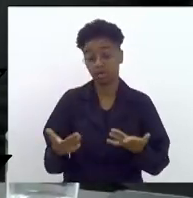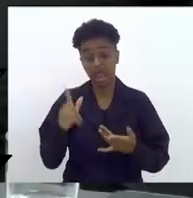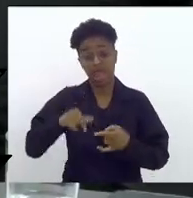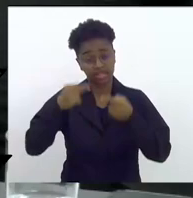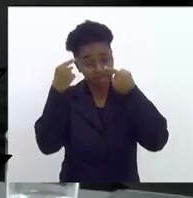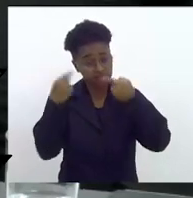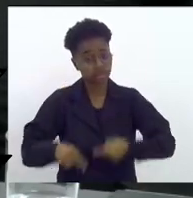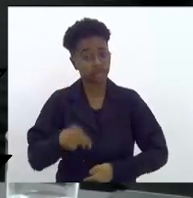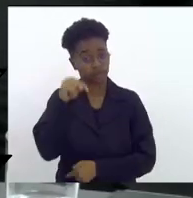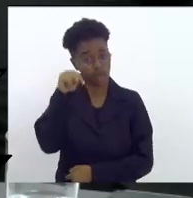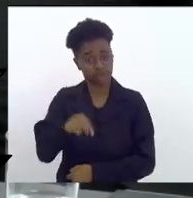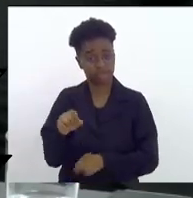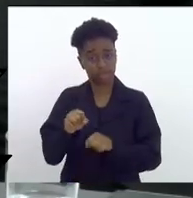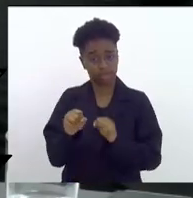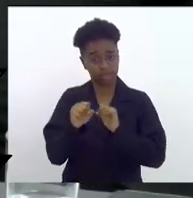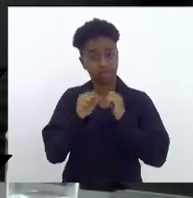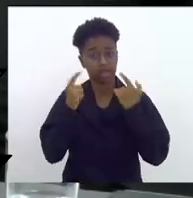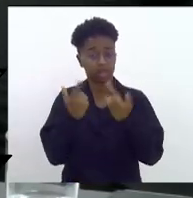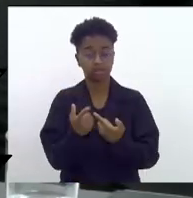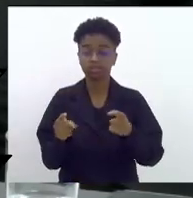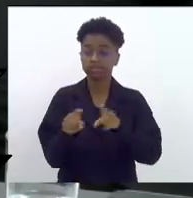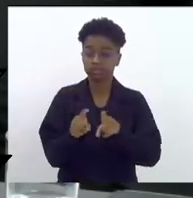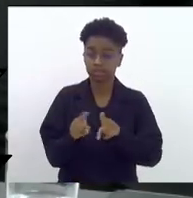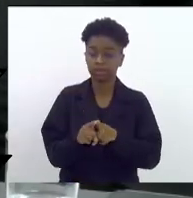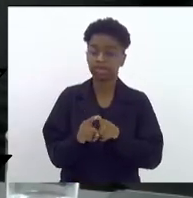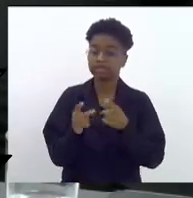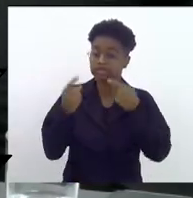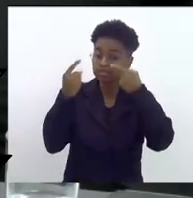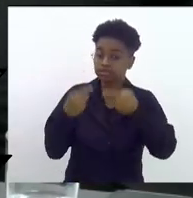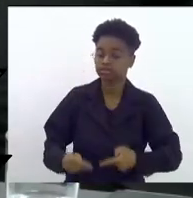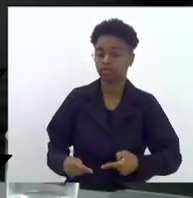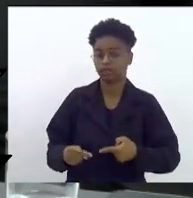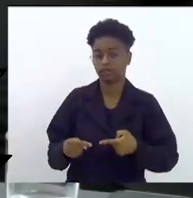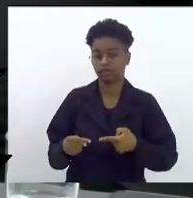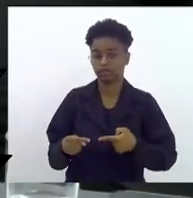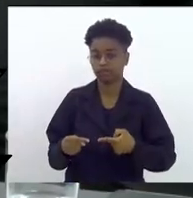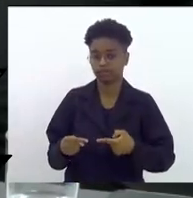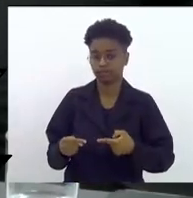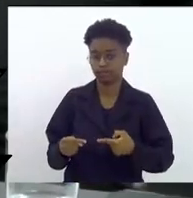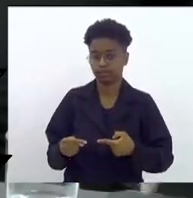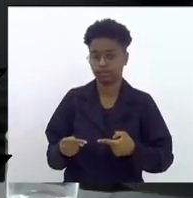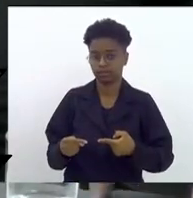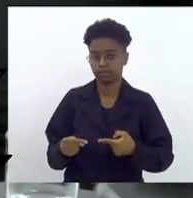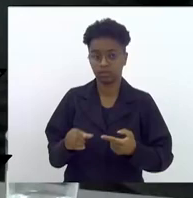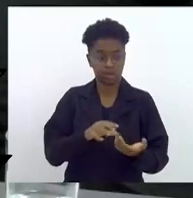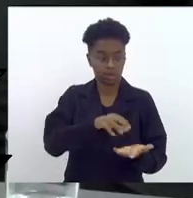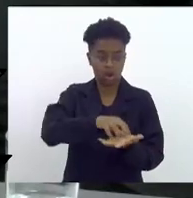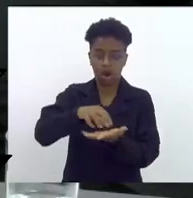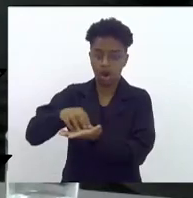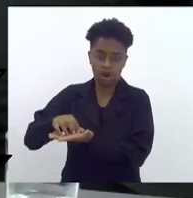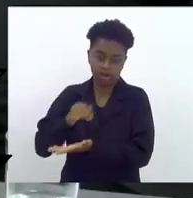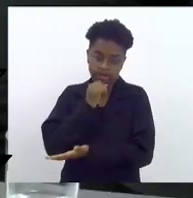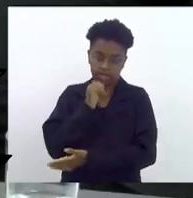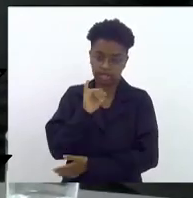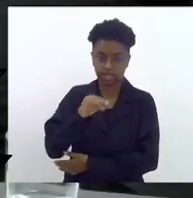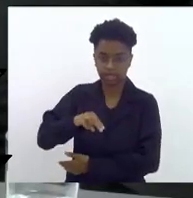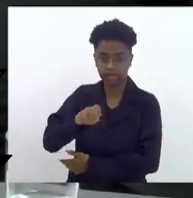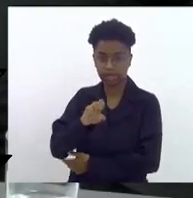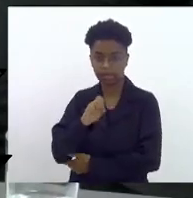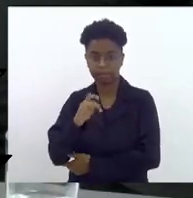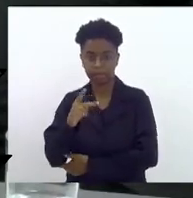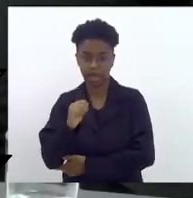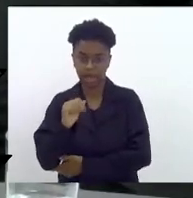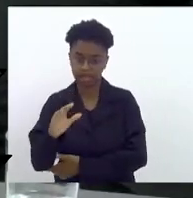um desafio para casa Legislativa quanto também é um desafio para os órgãos como inepac ministério